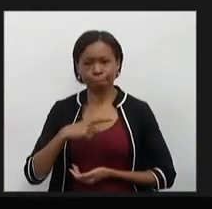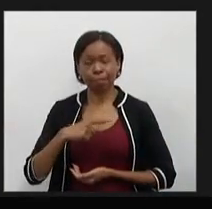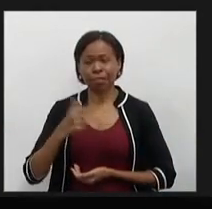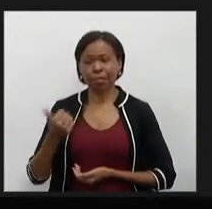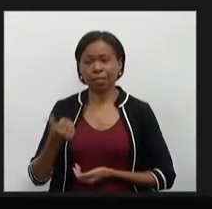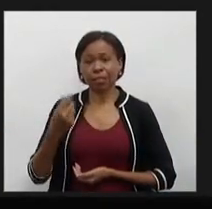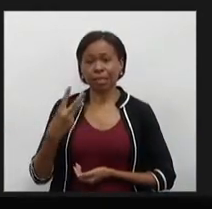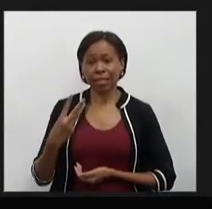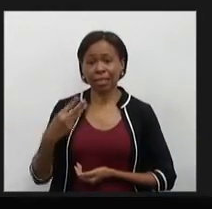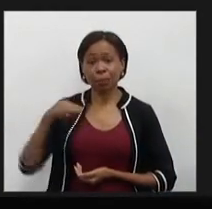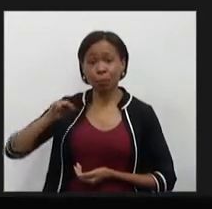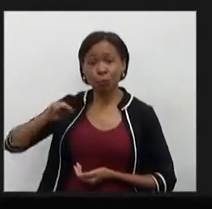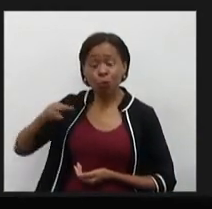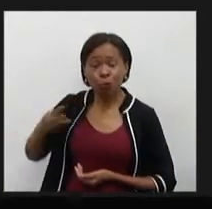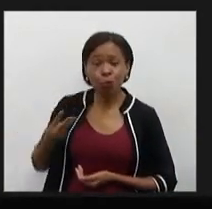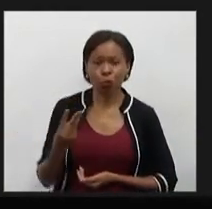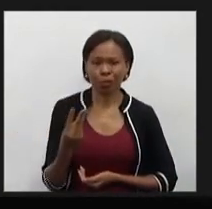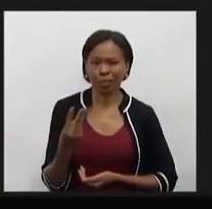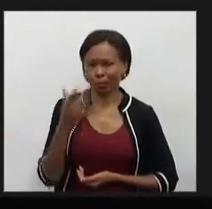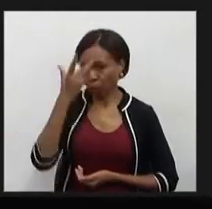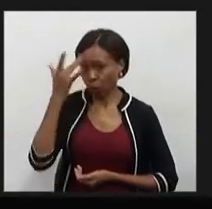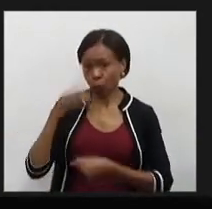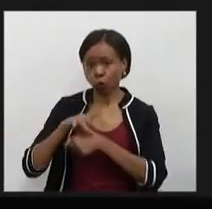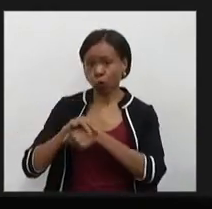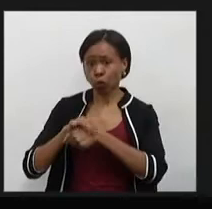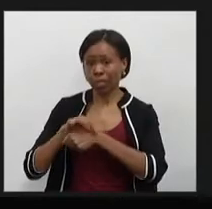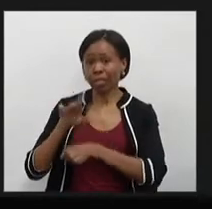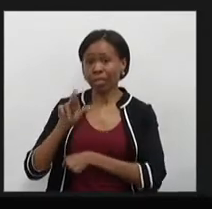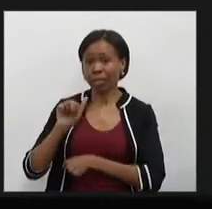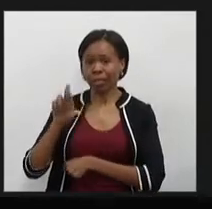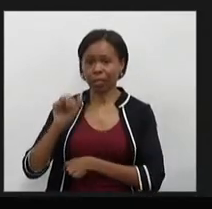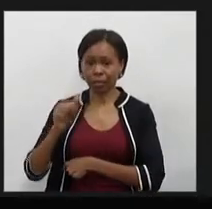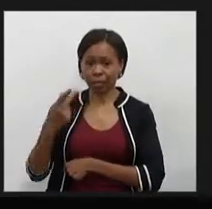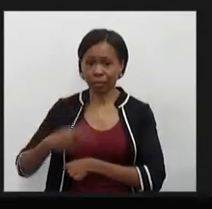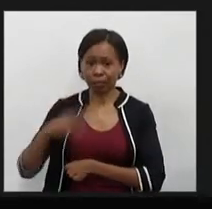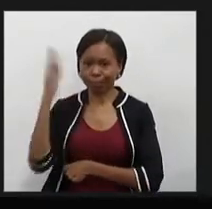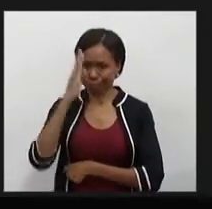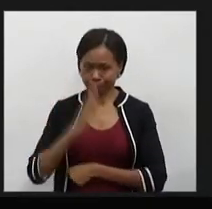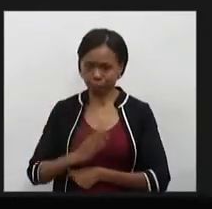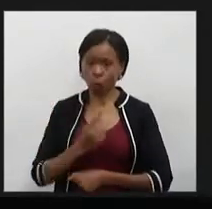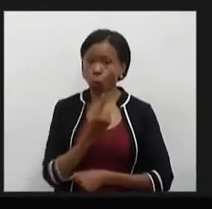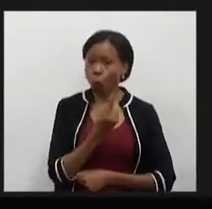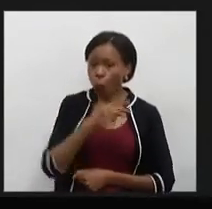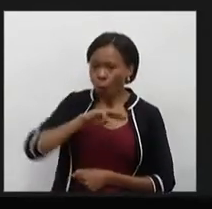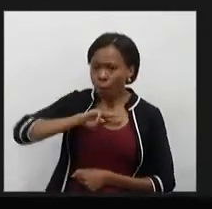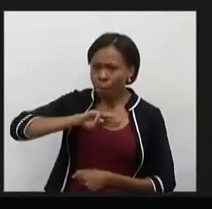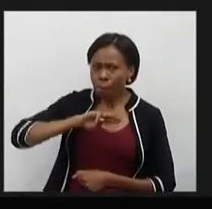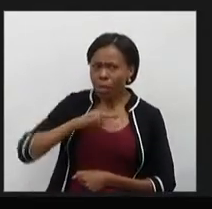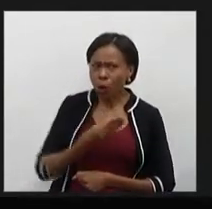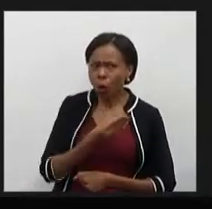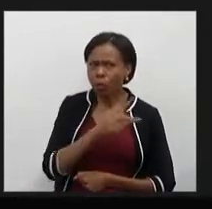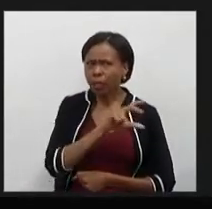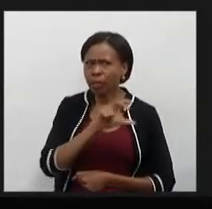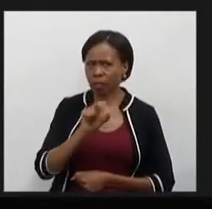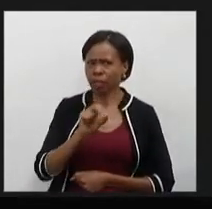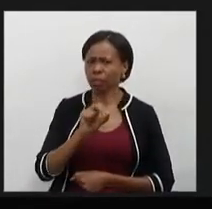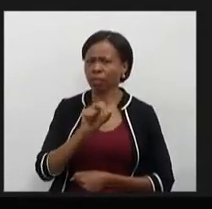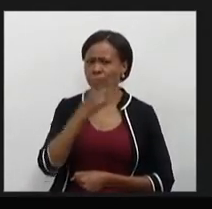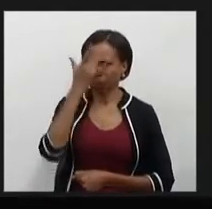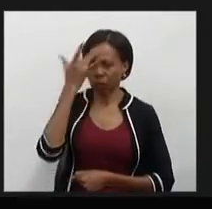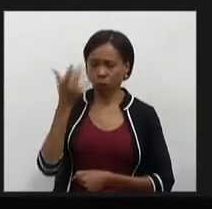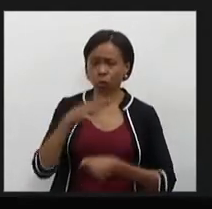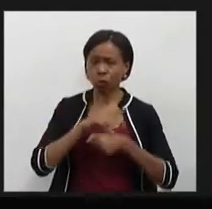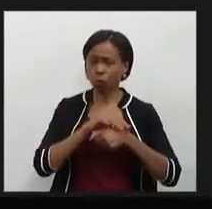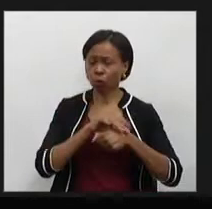13 milhões de pessoas com doenças raras no Brasil, 1 milhão e 500 pessoas com doenças raras no